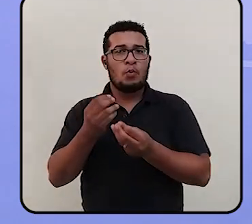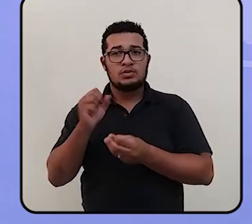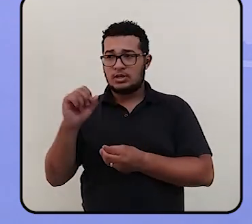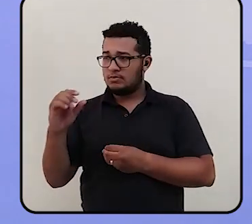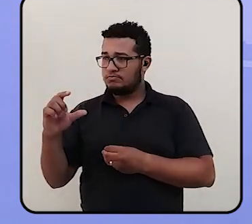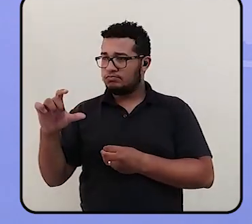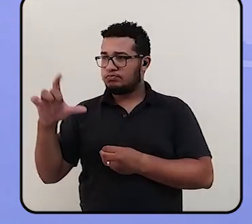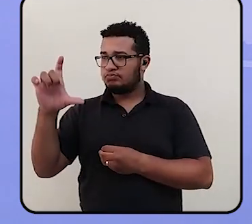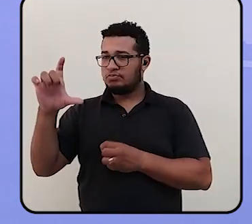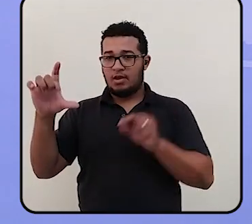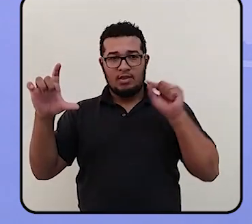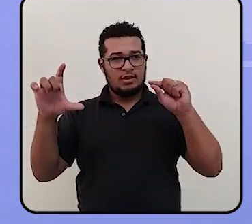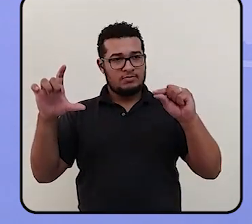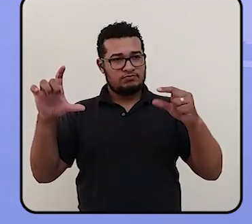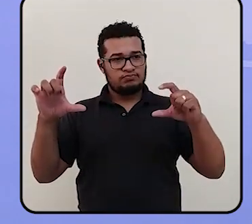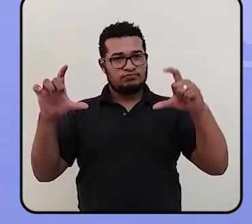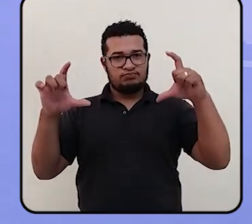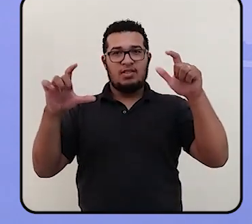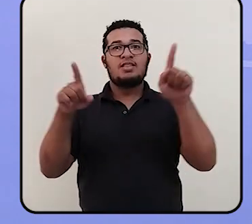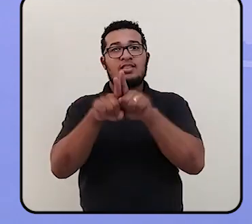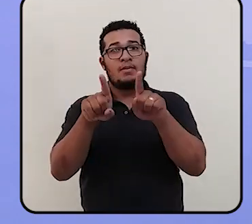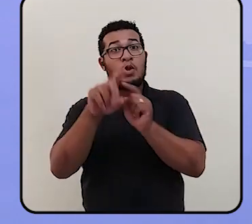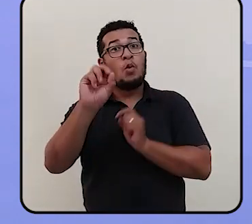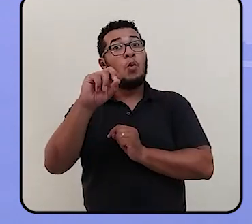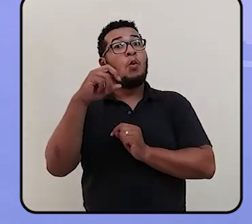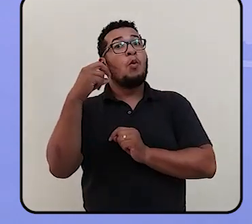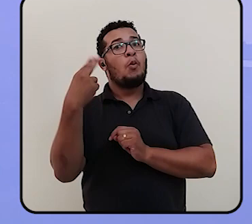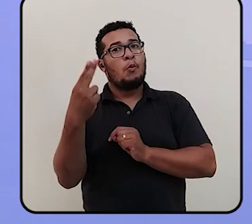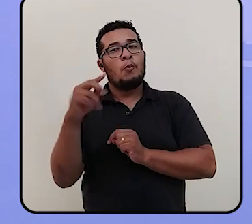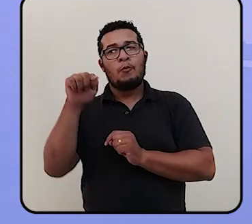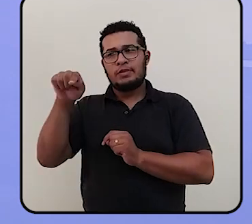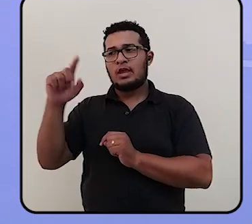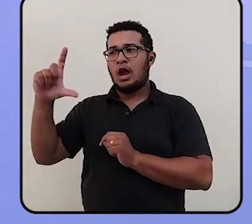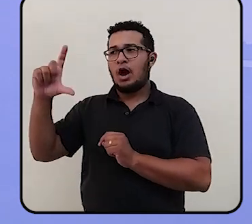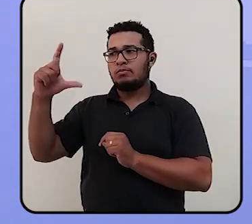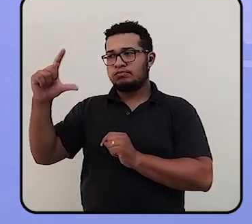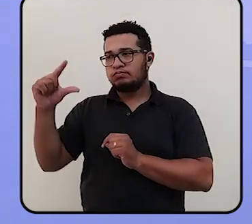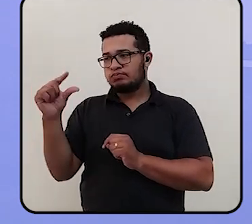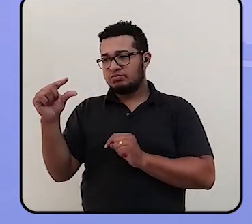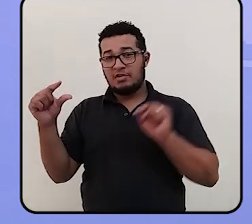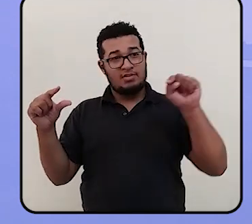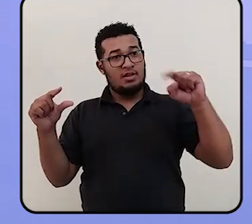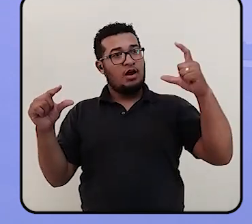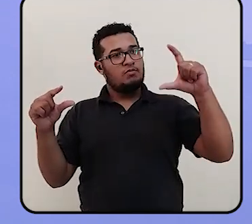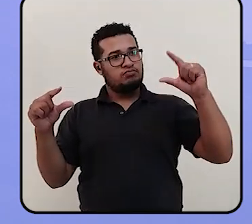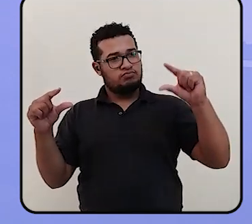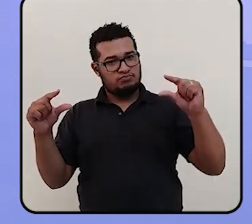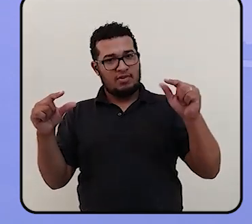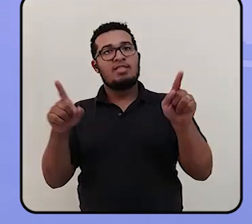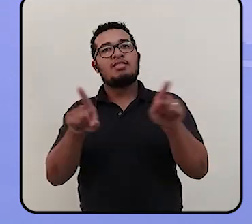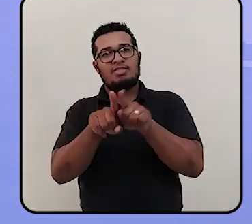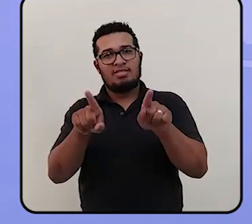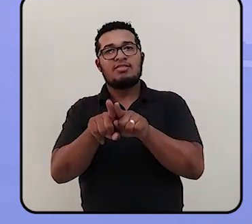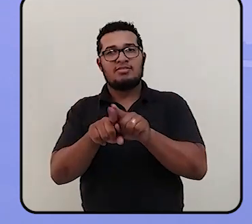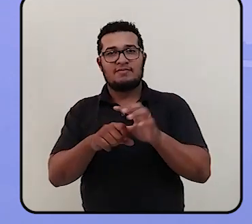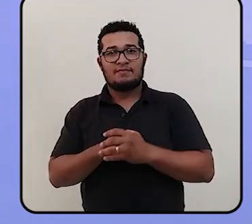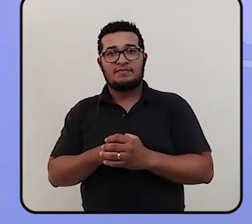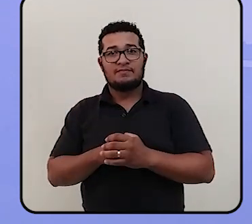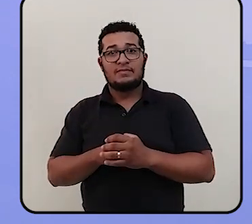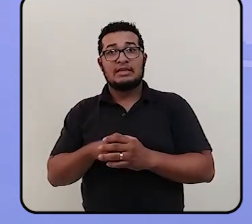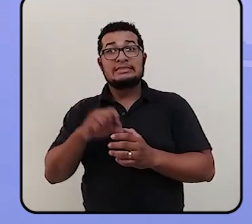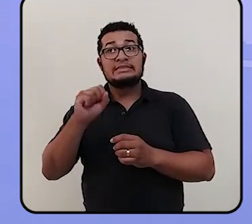Quando uma grandeza sobe e a outra também sobe. Ou uma grandeza desce e a outra também